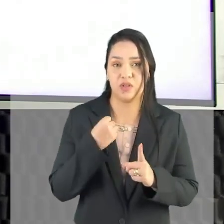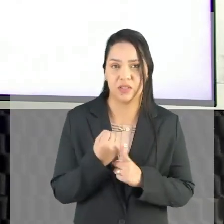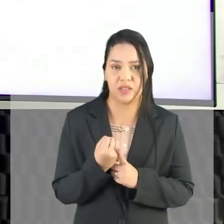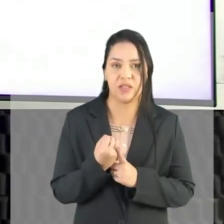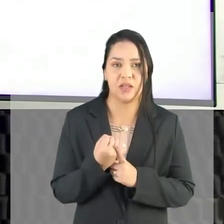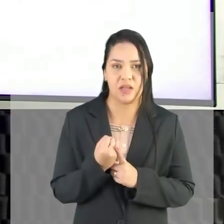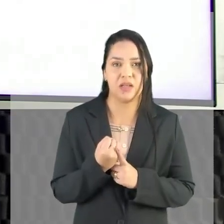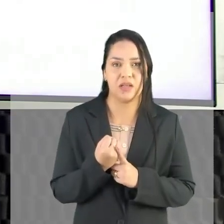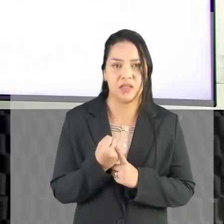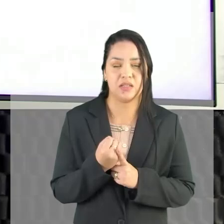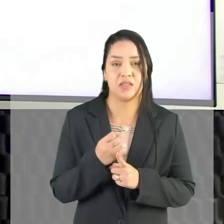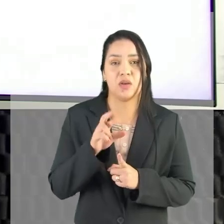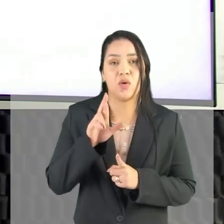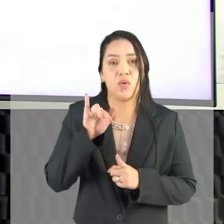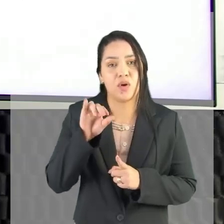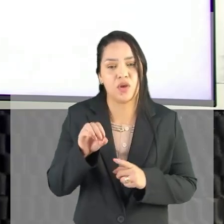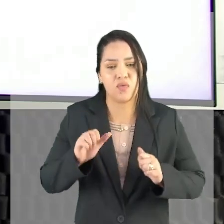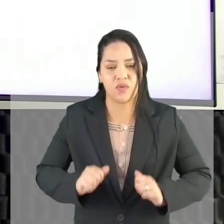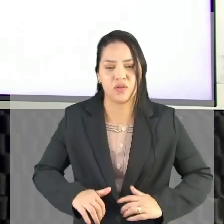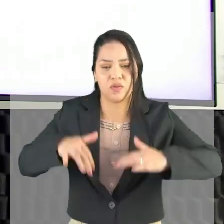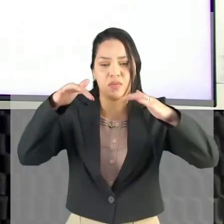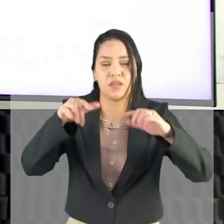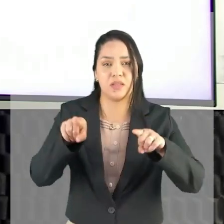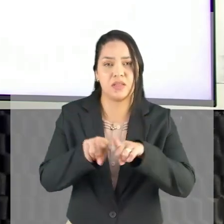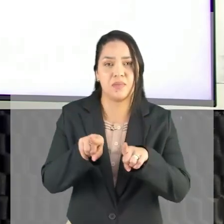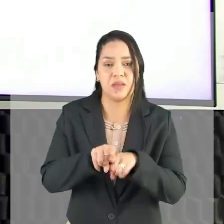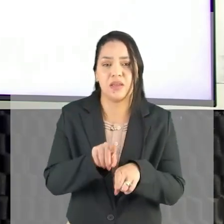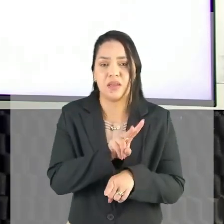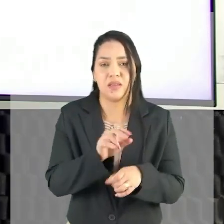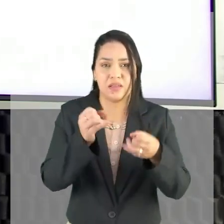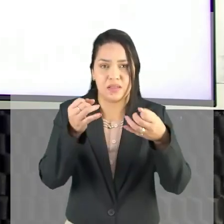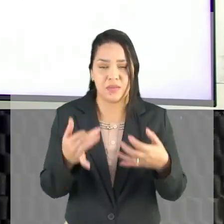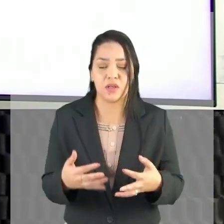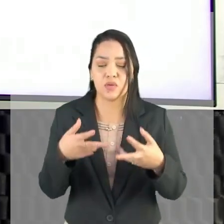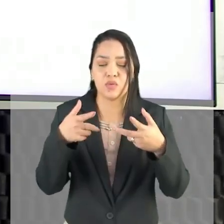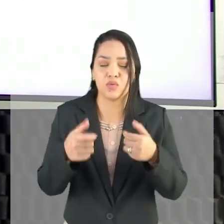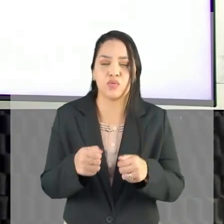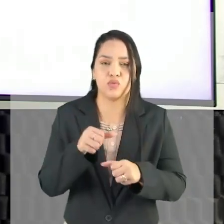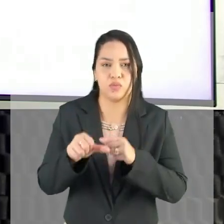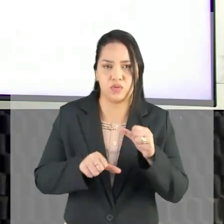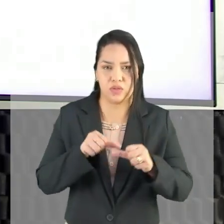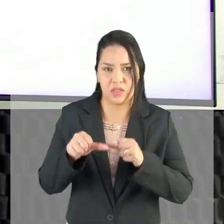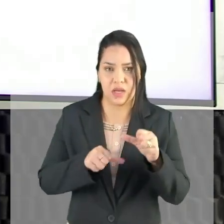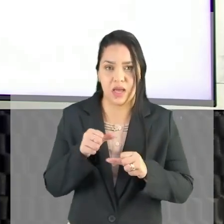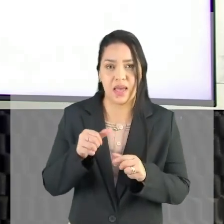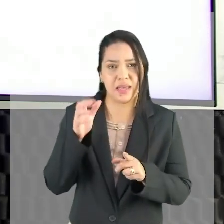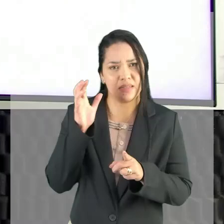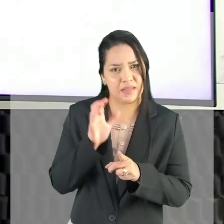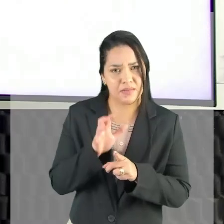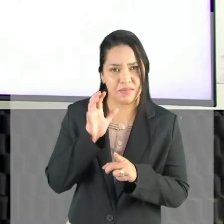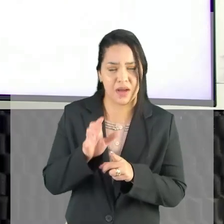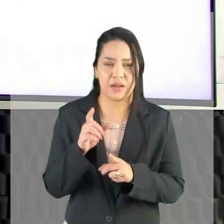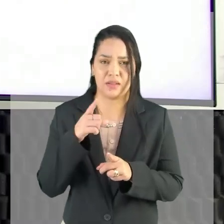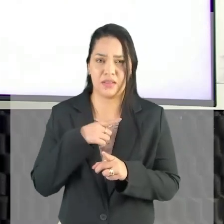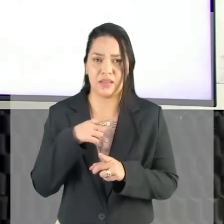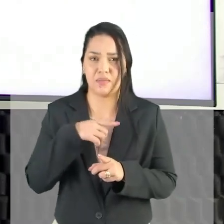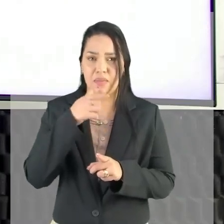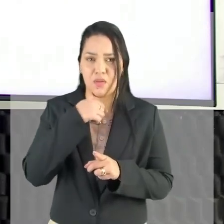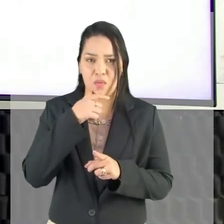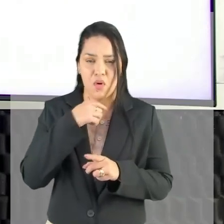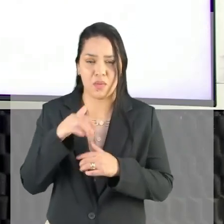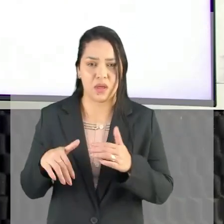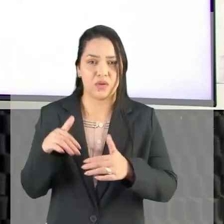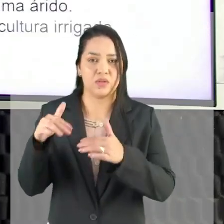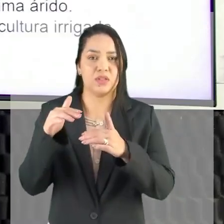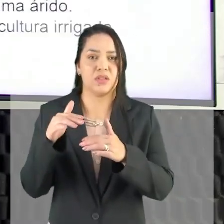sociais, né? O rio vai subir, mas diz também que tudo vai mudar. Esse impacto causado pelo homem na